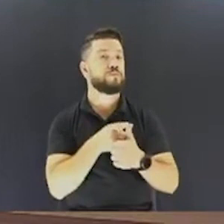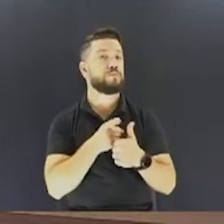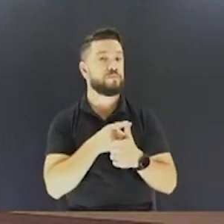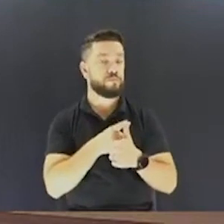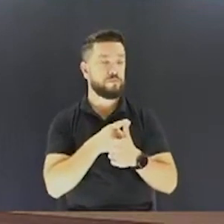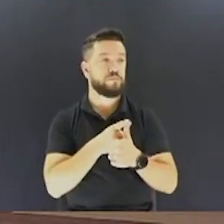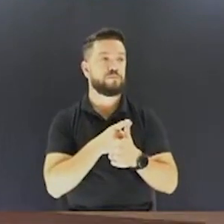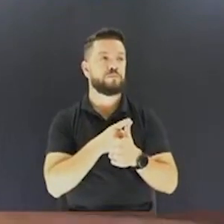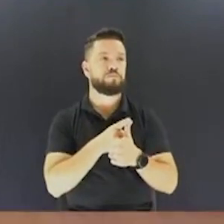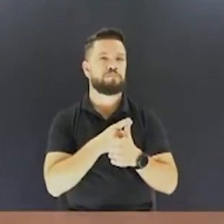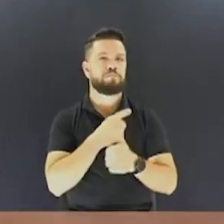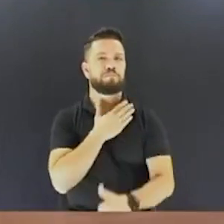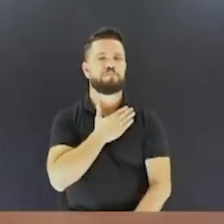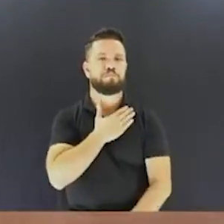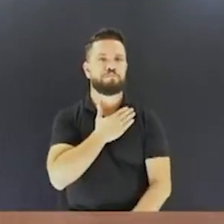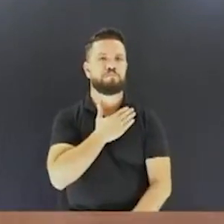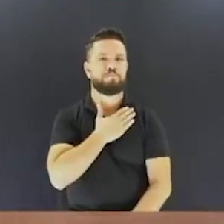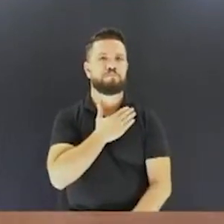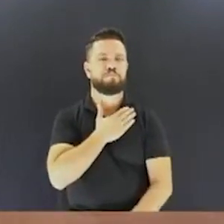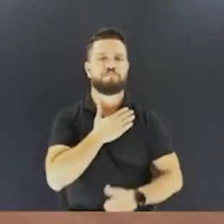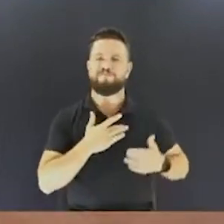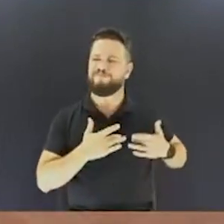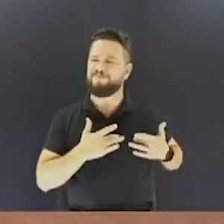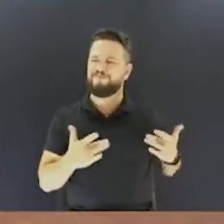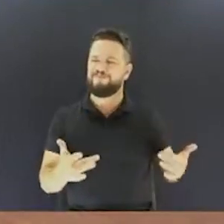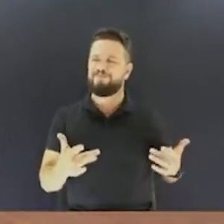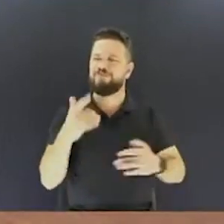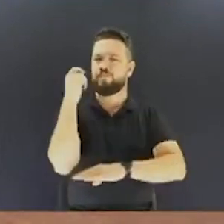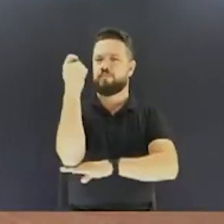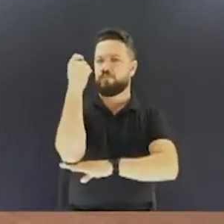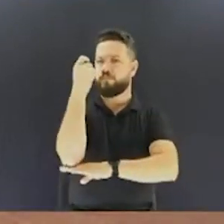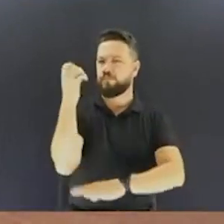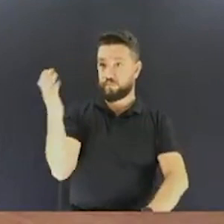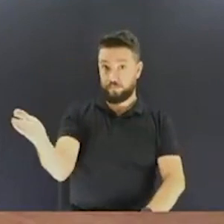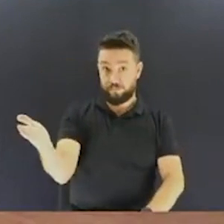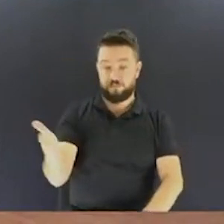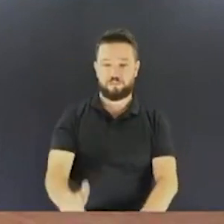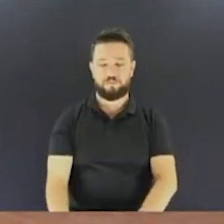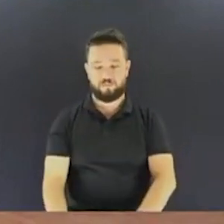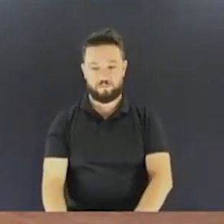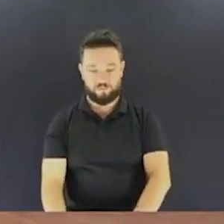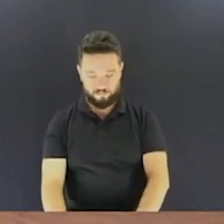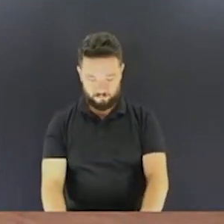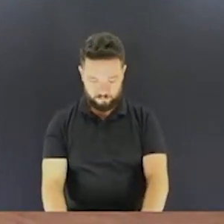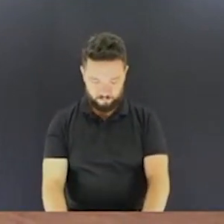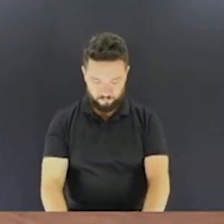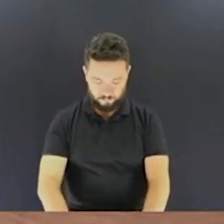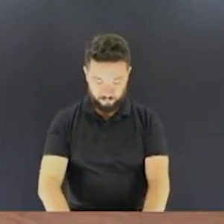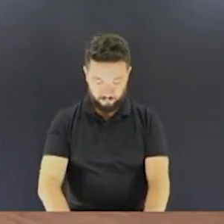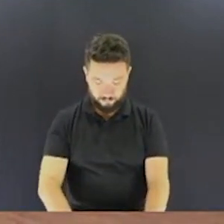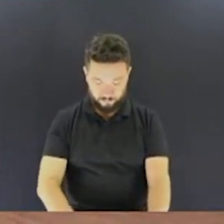uma manifestação, logicamente, de solidariedade ao povo gaúcho no Rio Grande do Sul pelas fortes chuvas que atingiram o